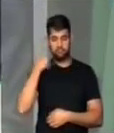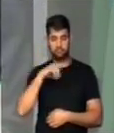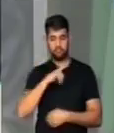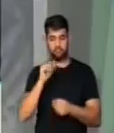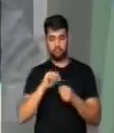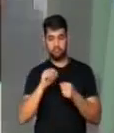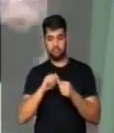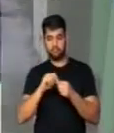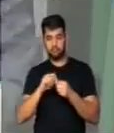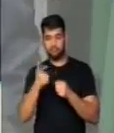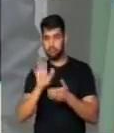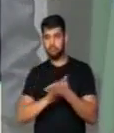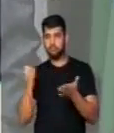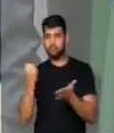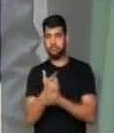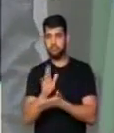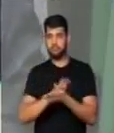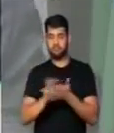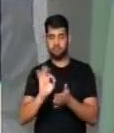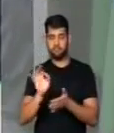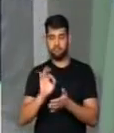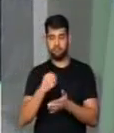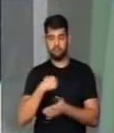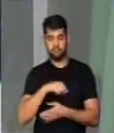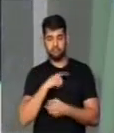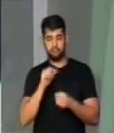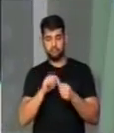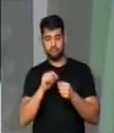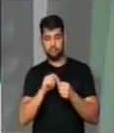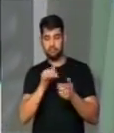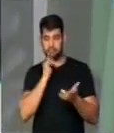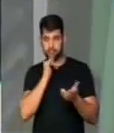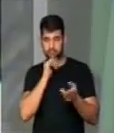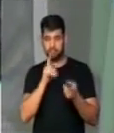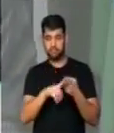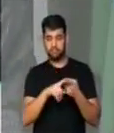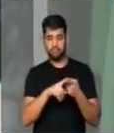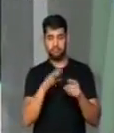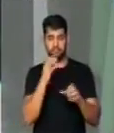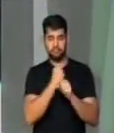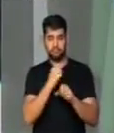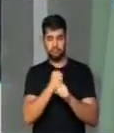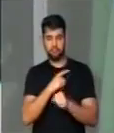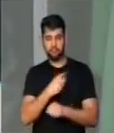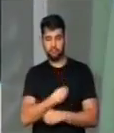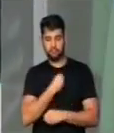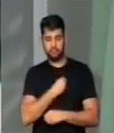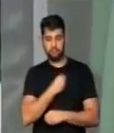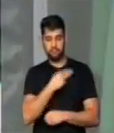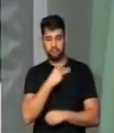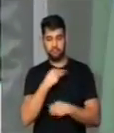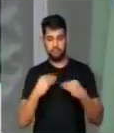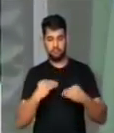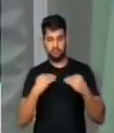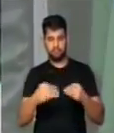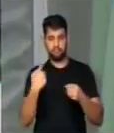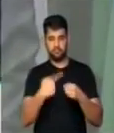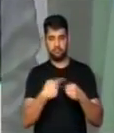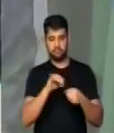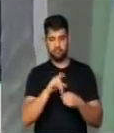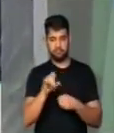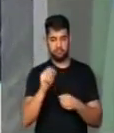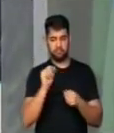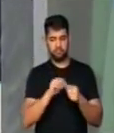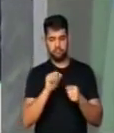que fez e não pagou. Se nós fôssemos, por exemplo, com o orçamento que tem hoje o Ministério das Cidades,